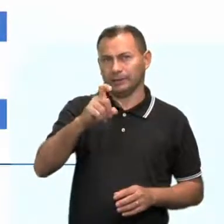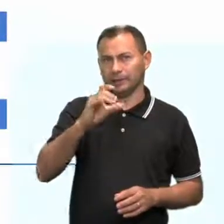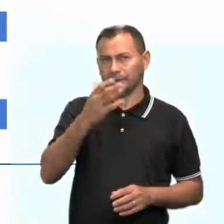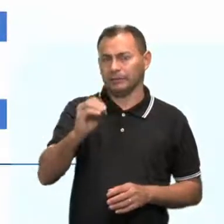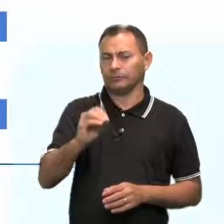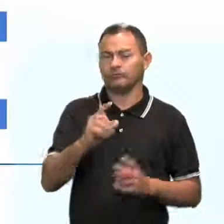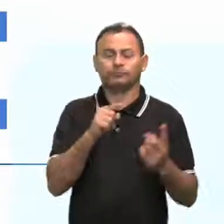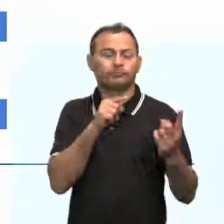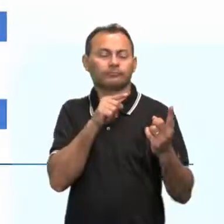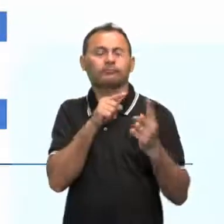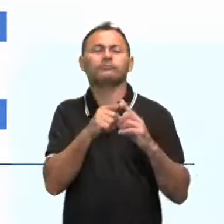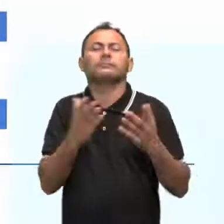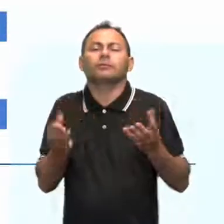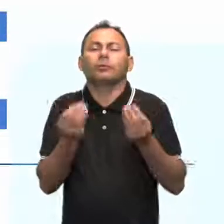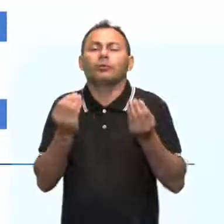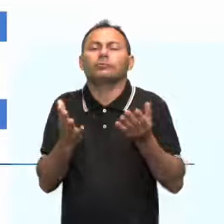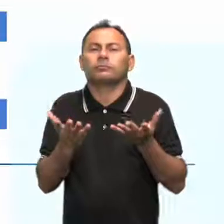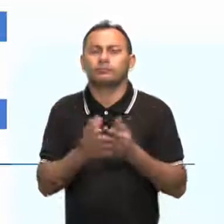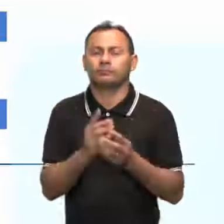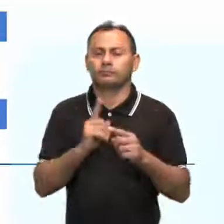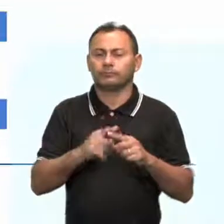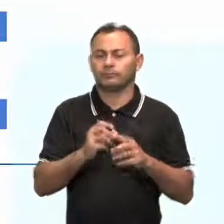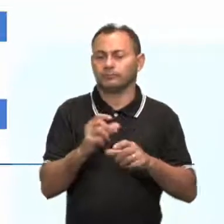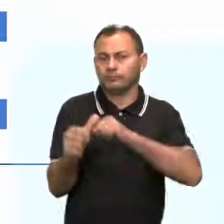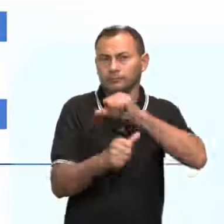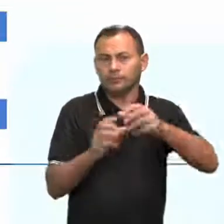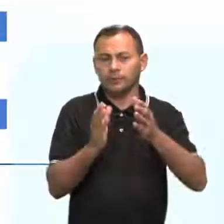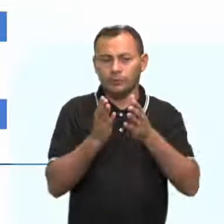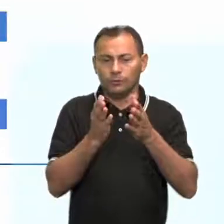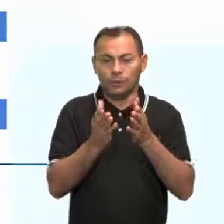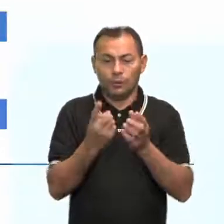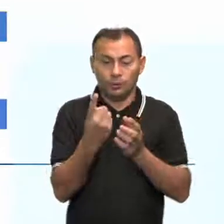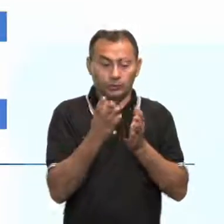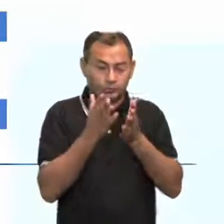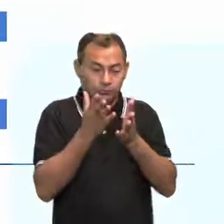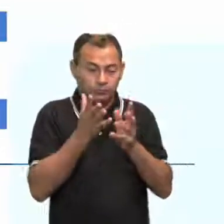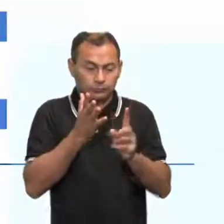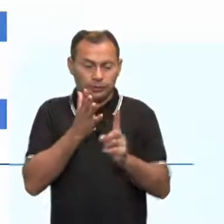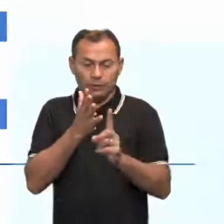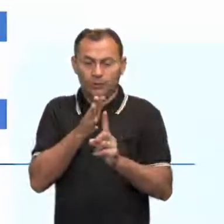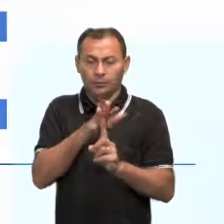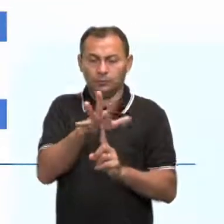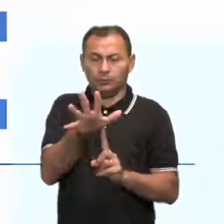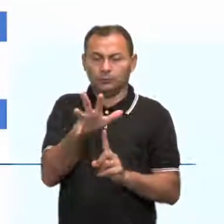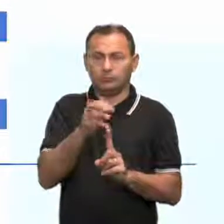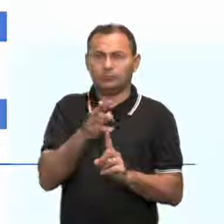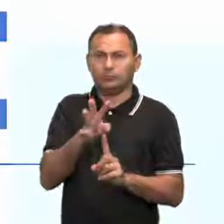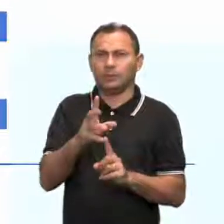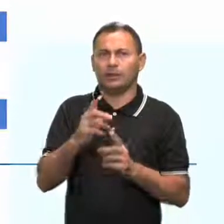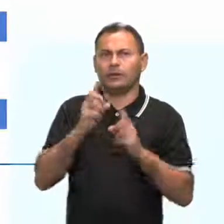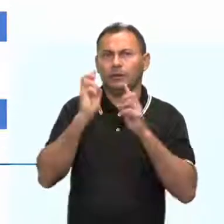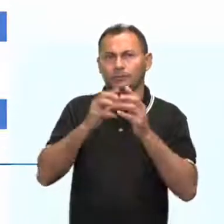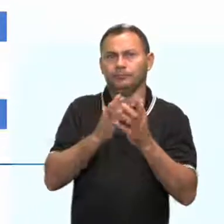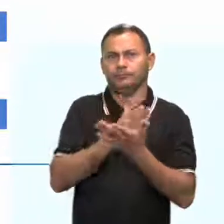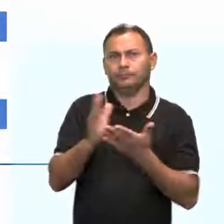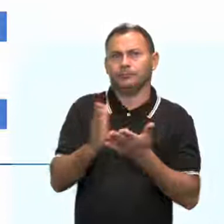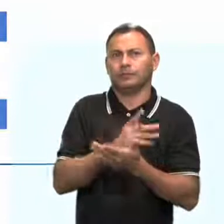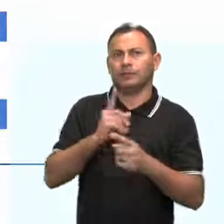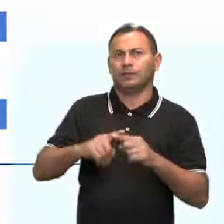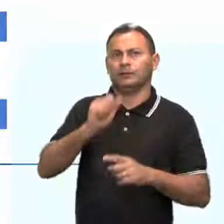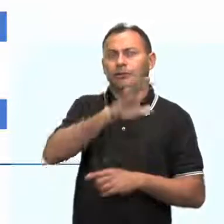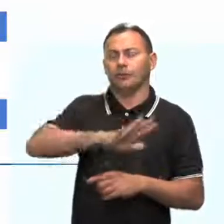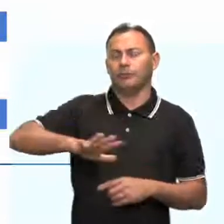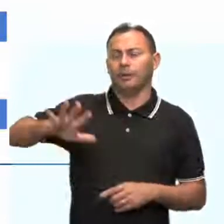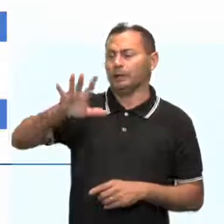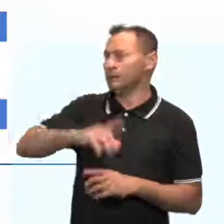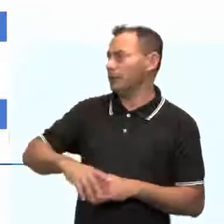o objetivo? Por que eu quero multiplexar um canal? Como eu acabei de falar, eu multiplexo porque